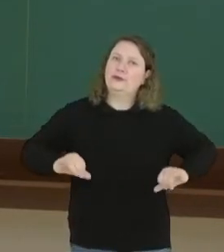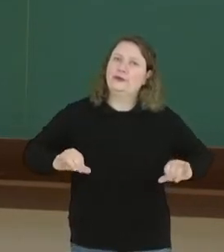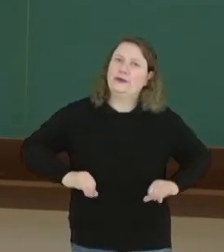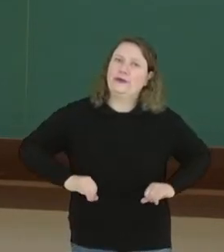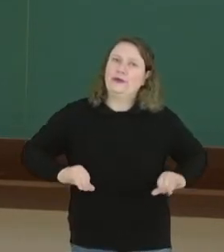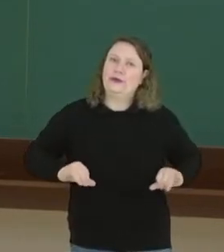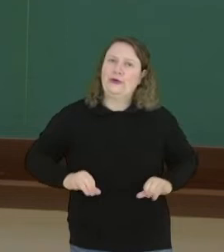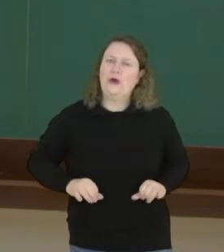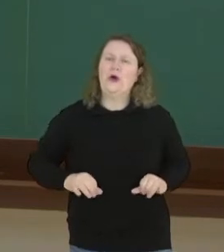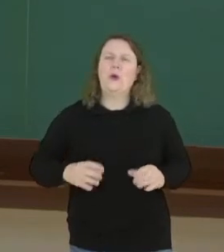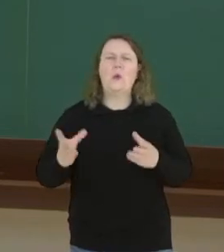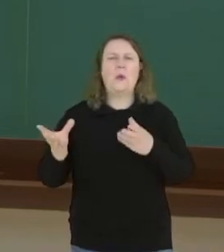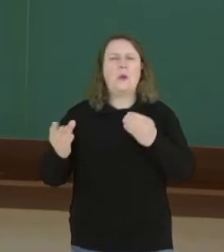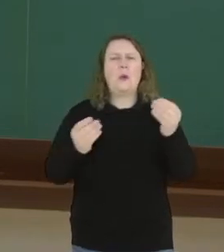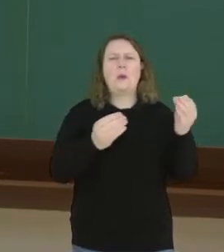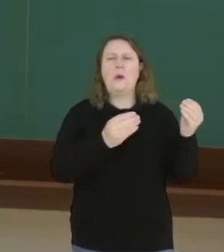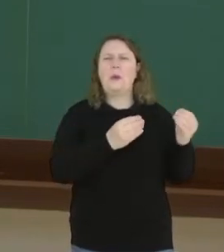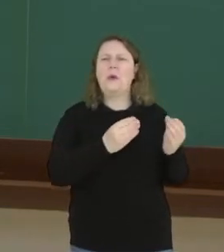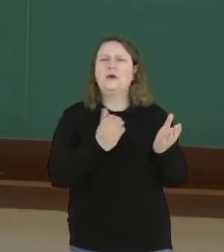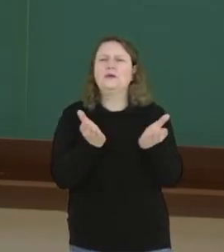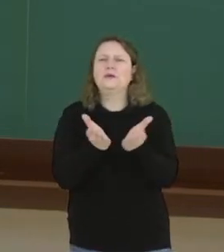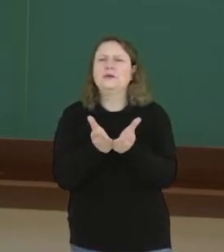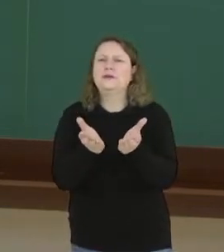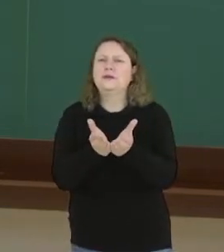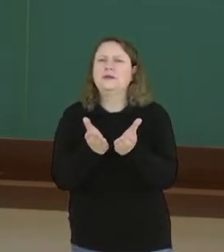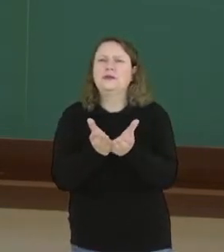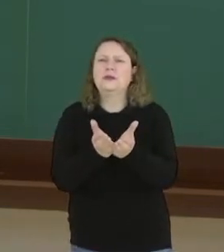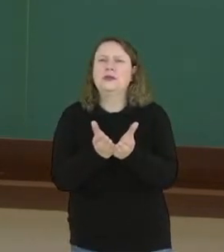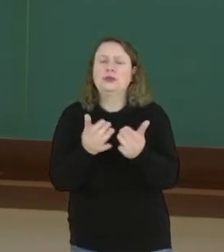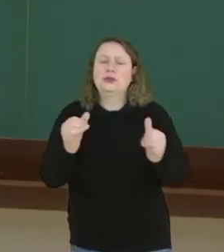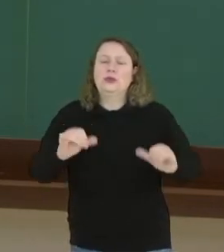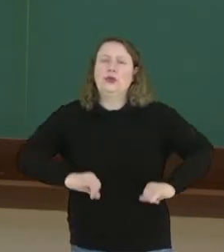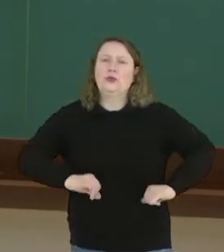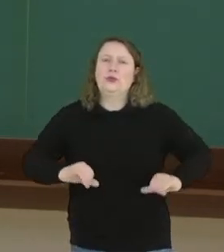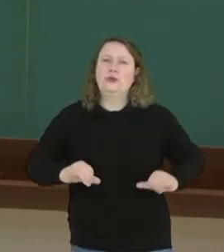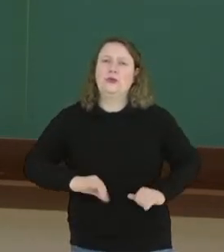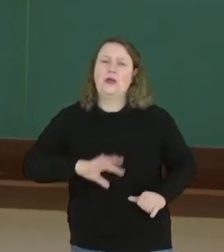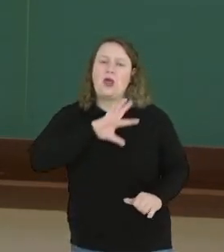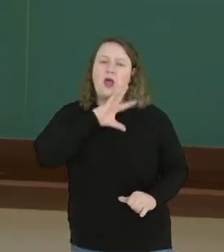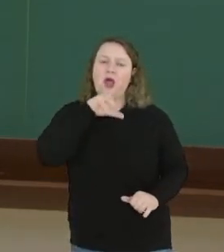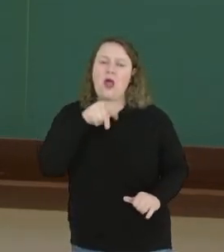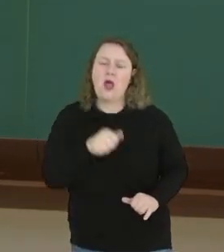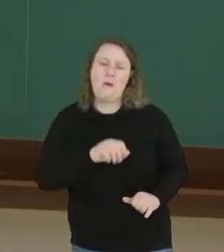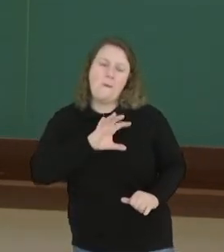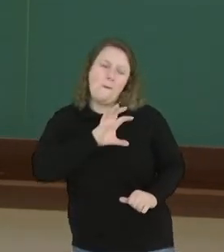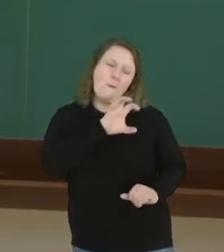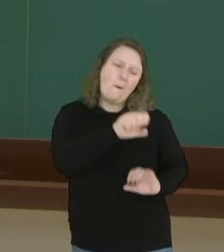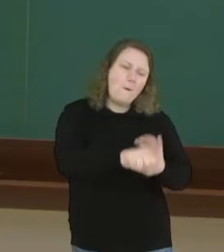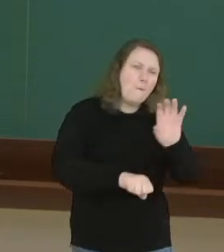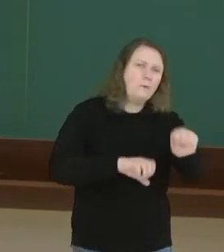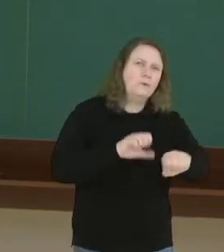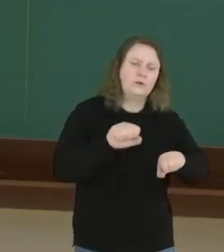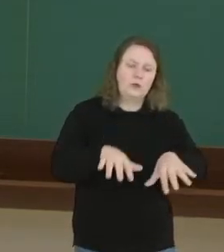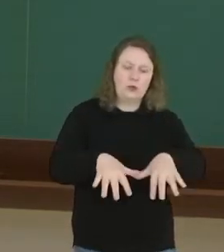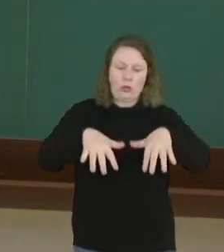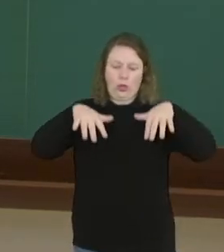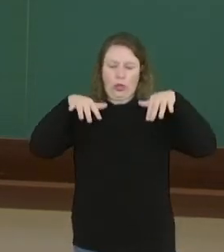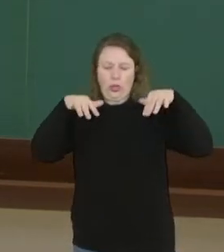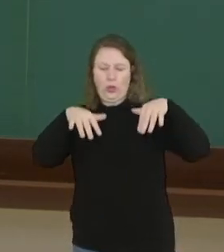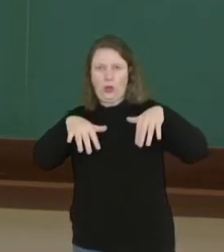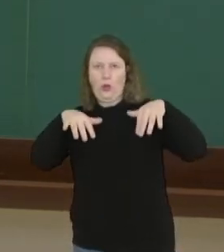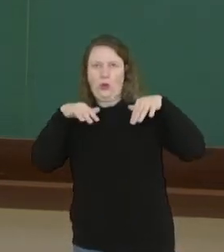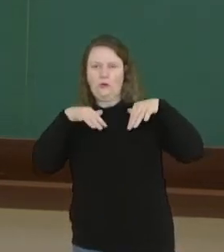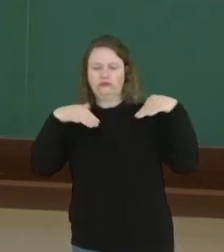foram executados, jogados para os animais ferozes devorarem dentro do Coliseu. Lembra lá o Coliseu, aquele